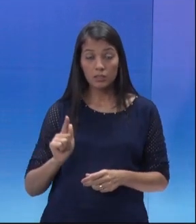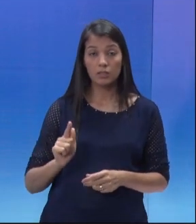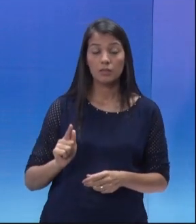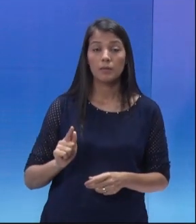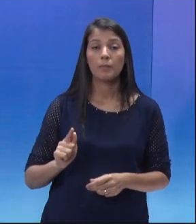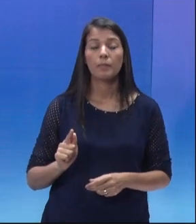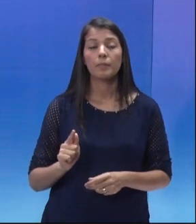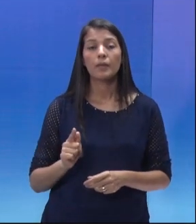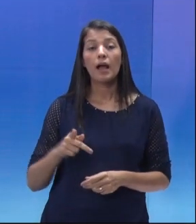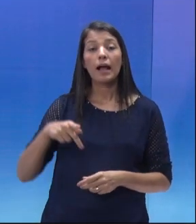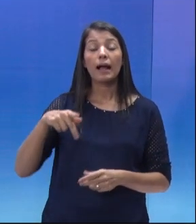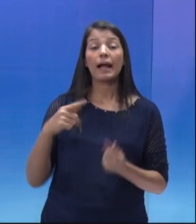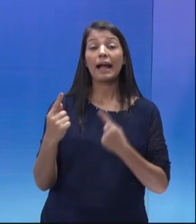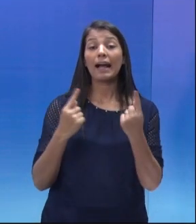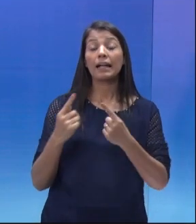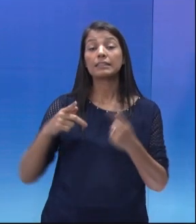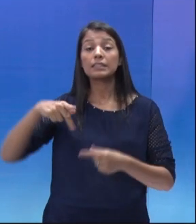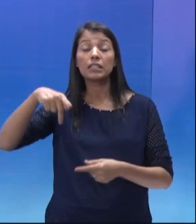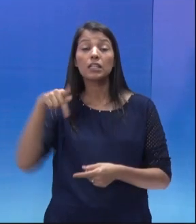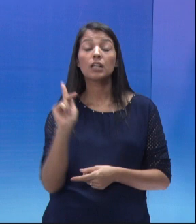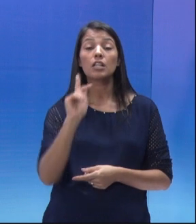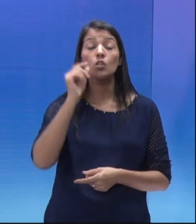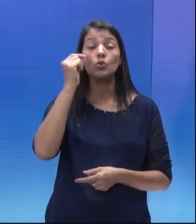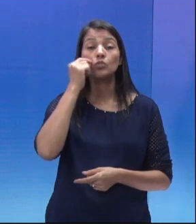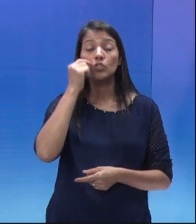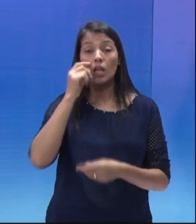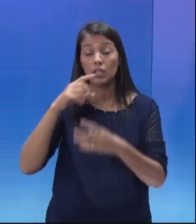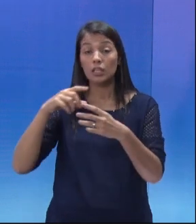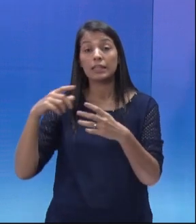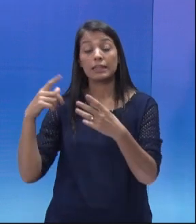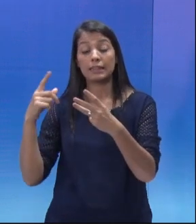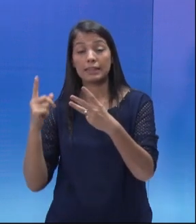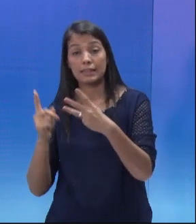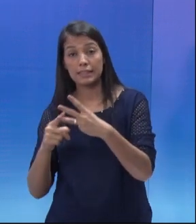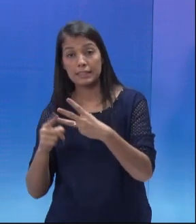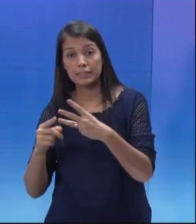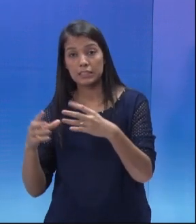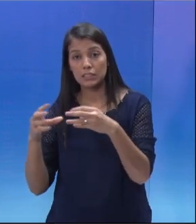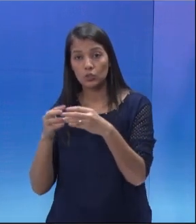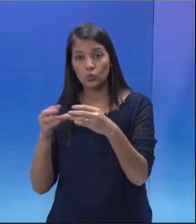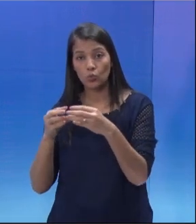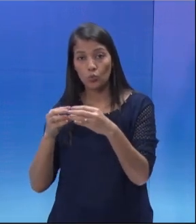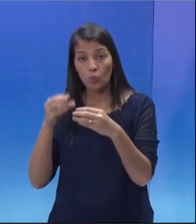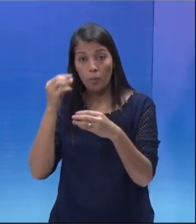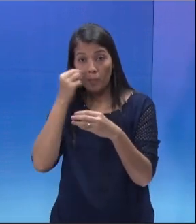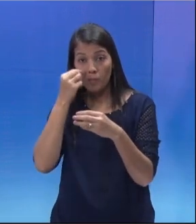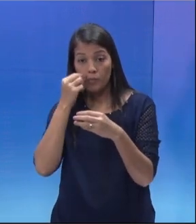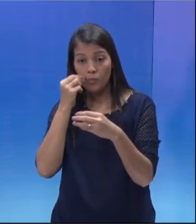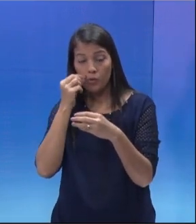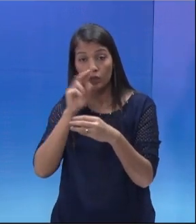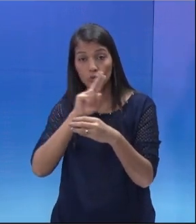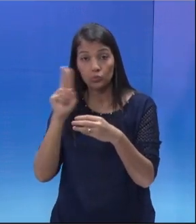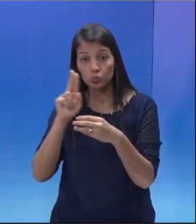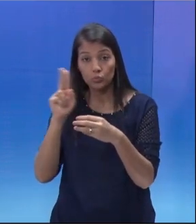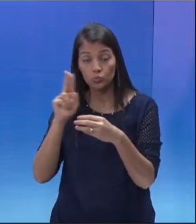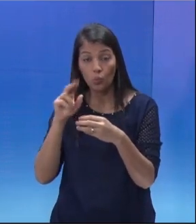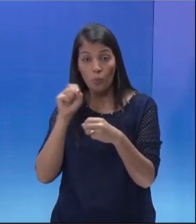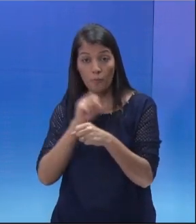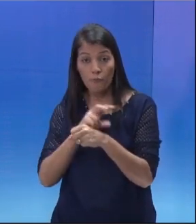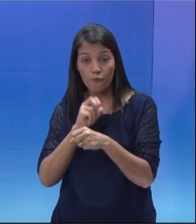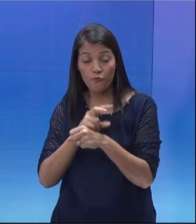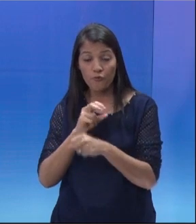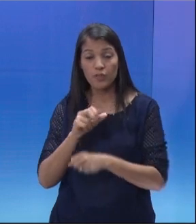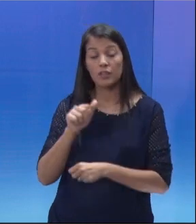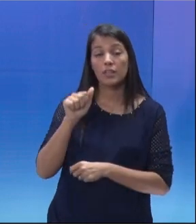último grupo pegou a atrazina com 3.100 mg por quilo de rato, como sendo a sua dose letal mediana.